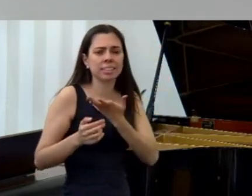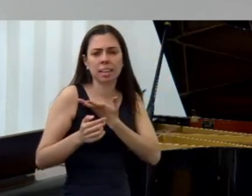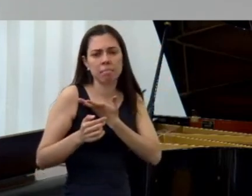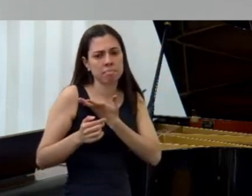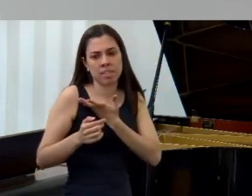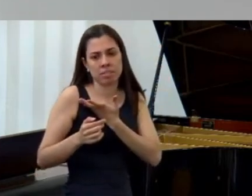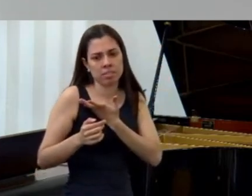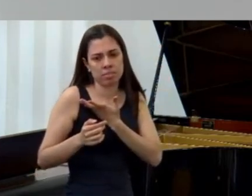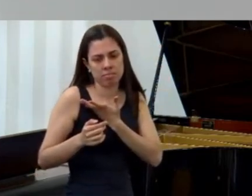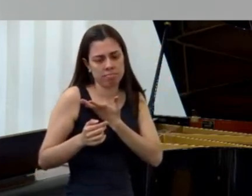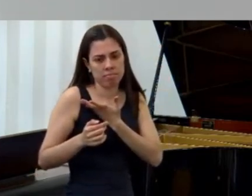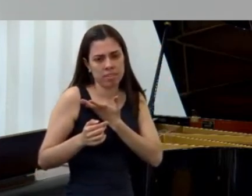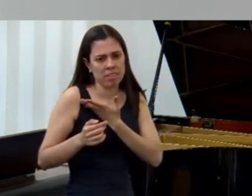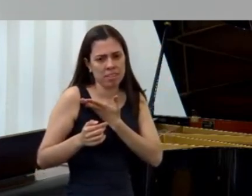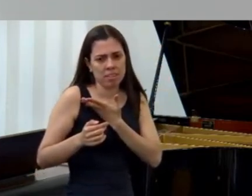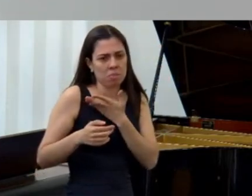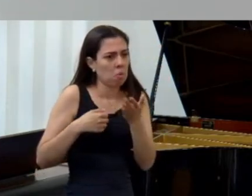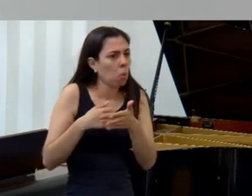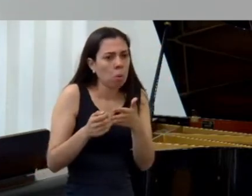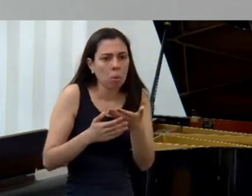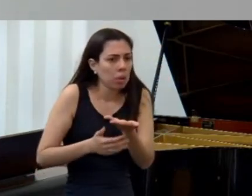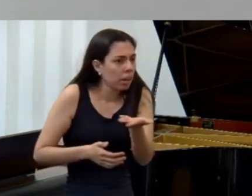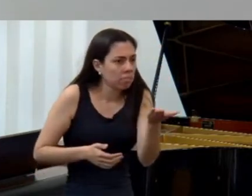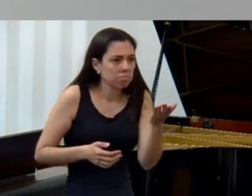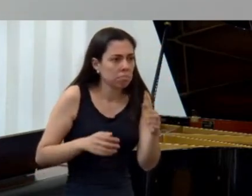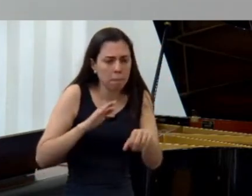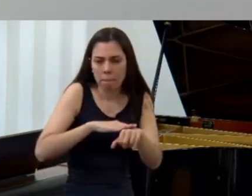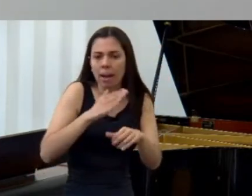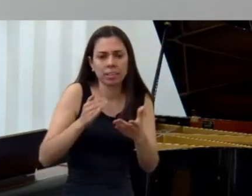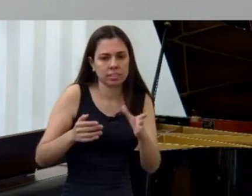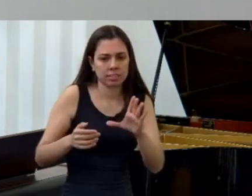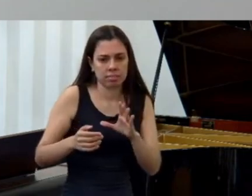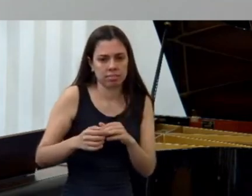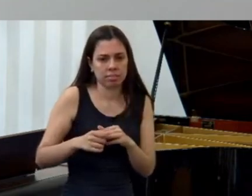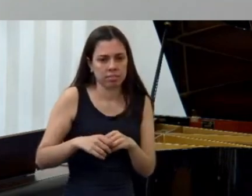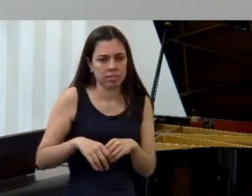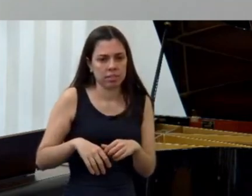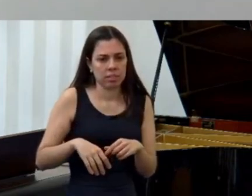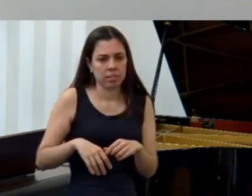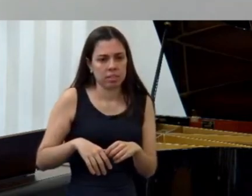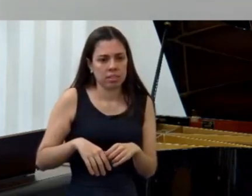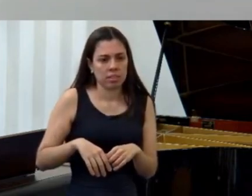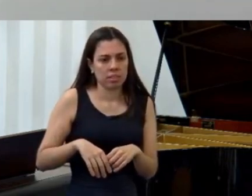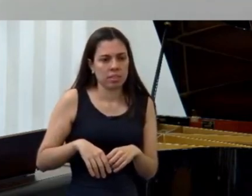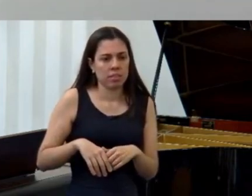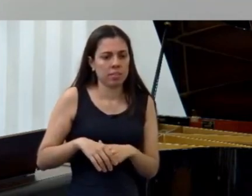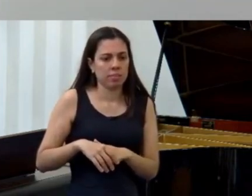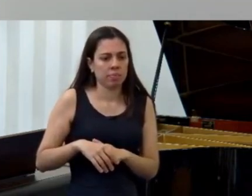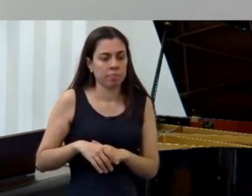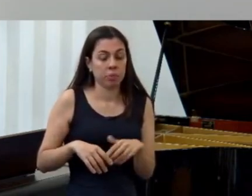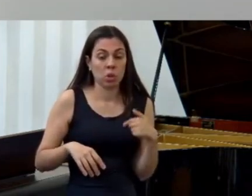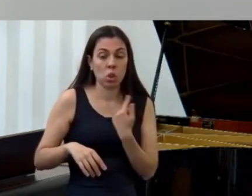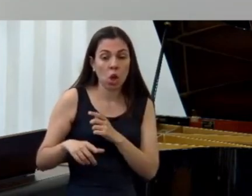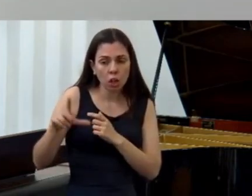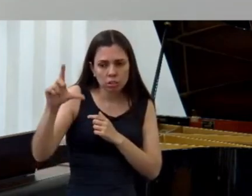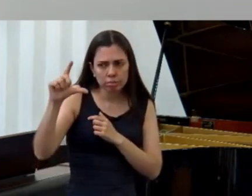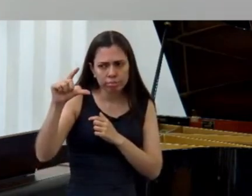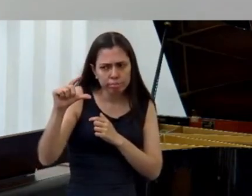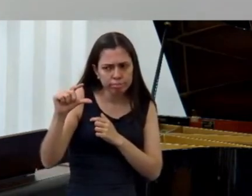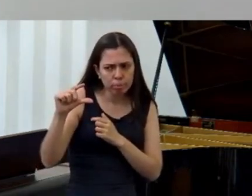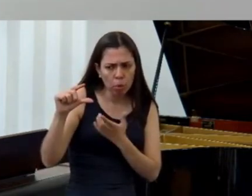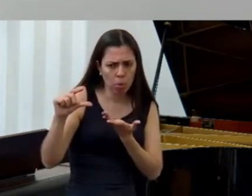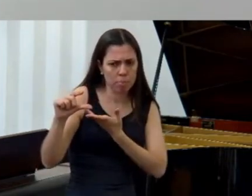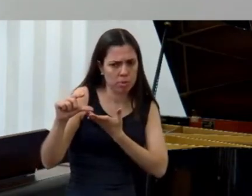com Deus e nunca vamos chegar a ter, agora está com medo. E ele dá alguns